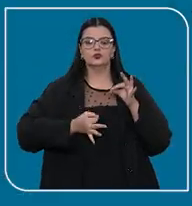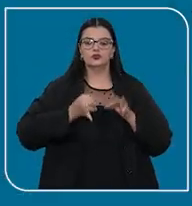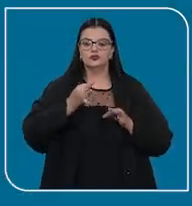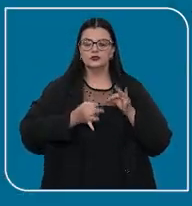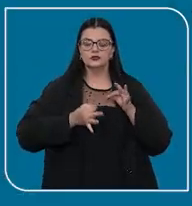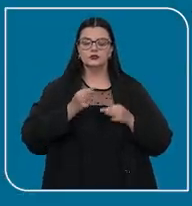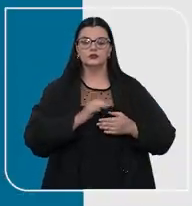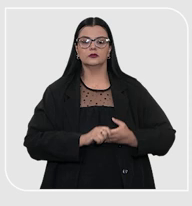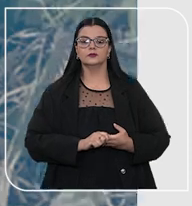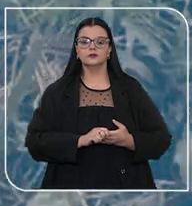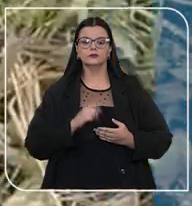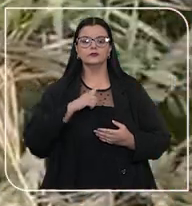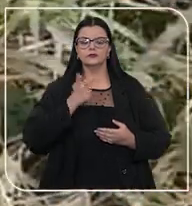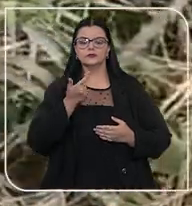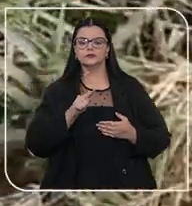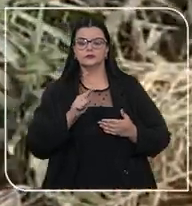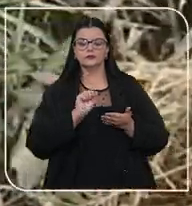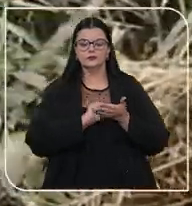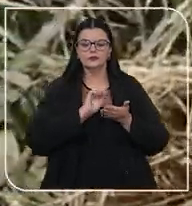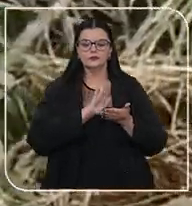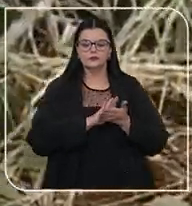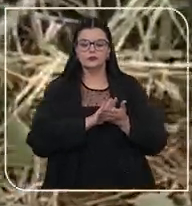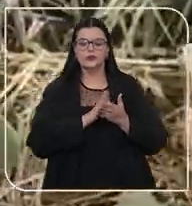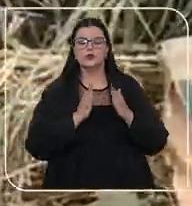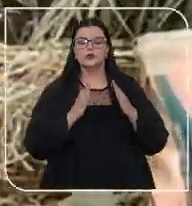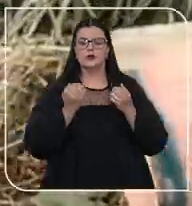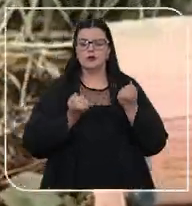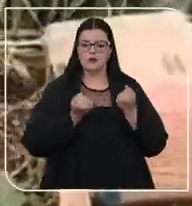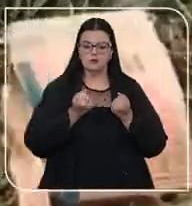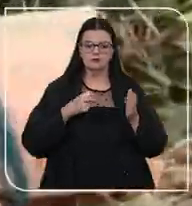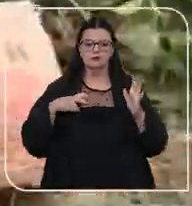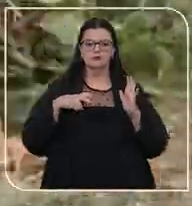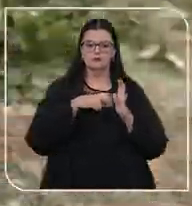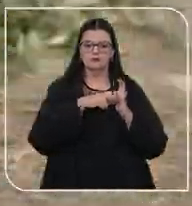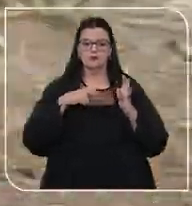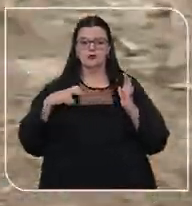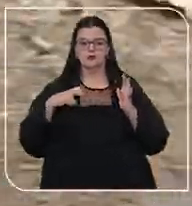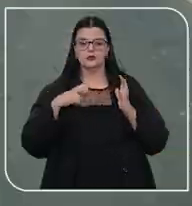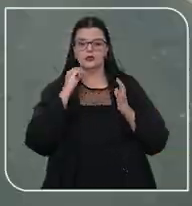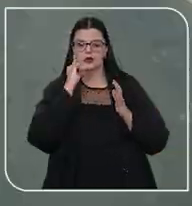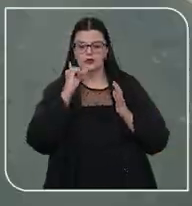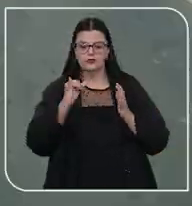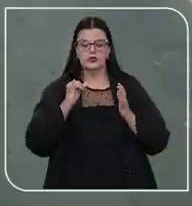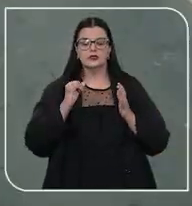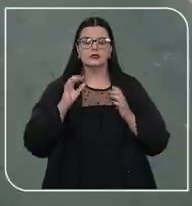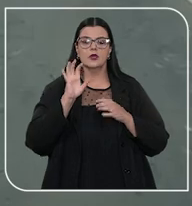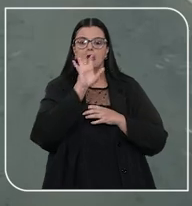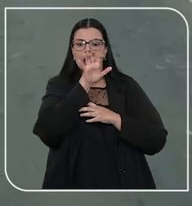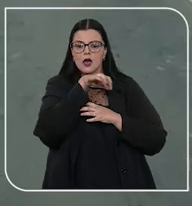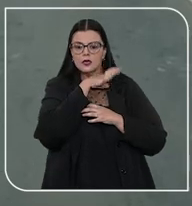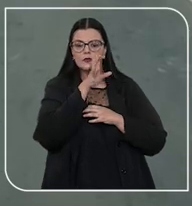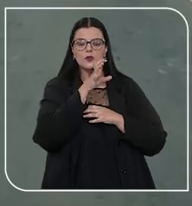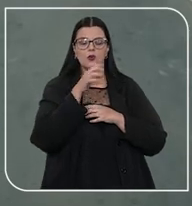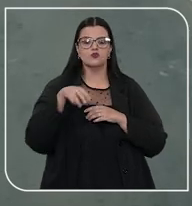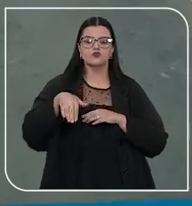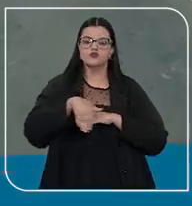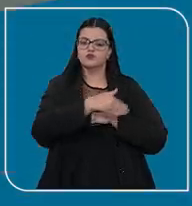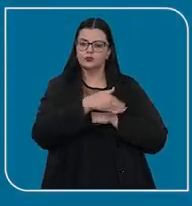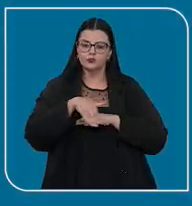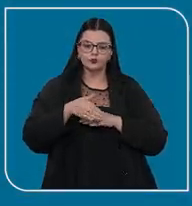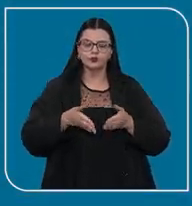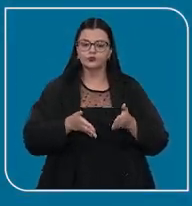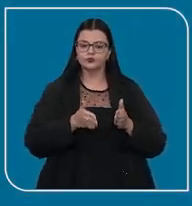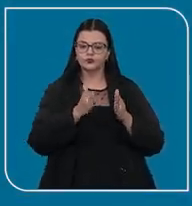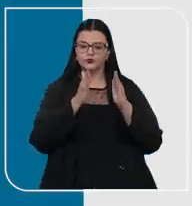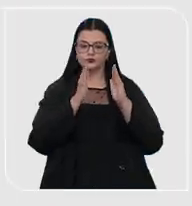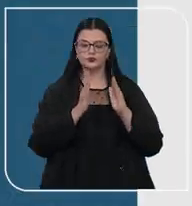Justiça. Repetitivo define que concessionária responde por acidentes causados por animais domésticos na rodovia.